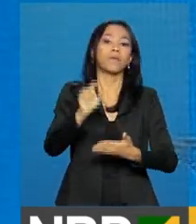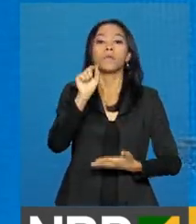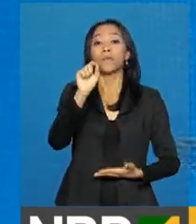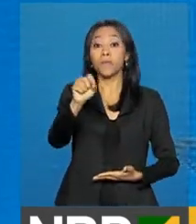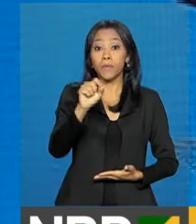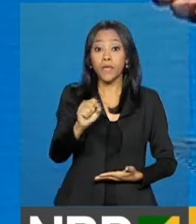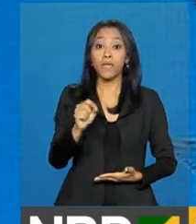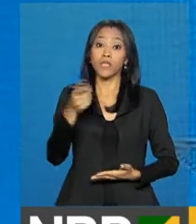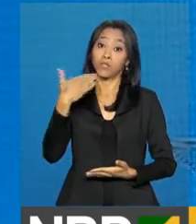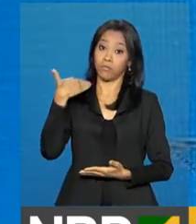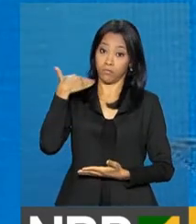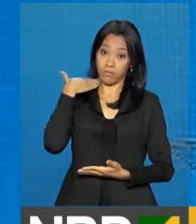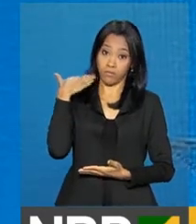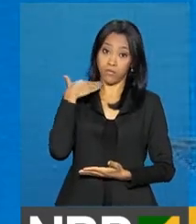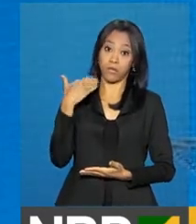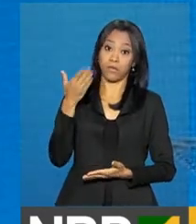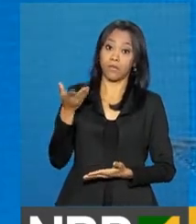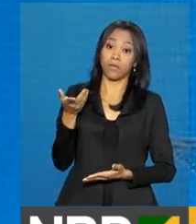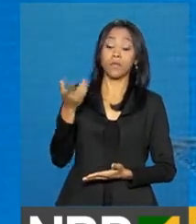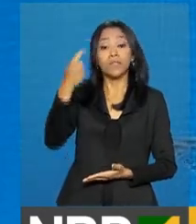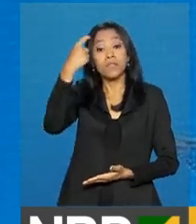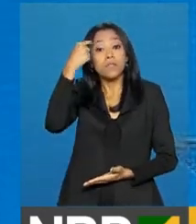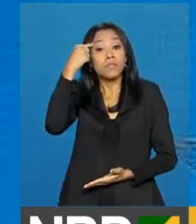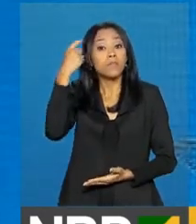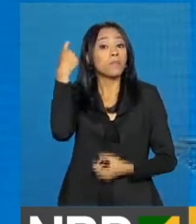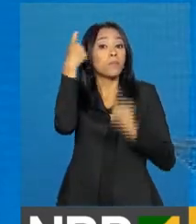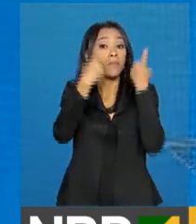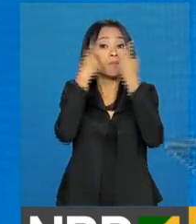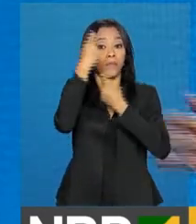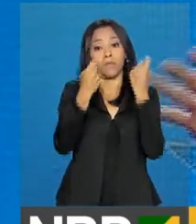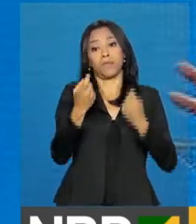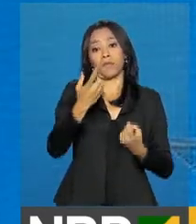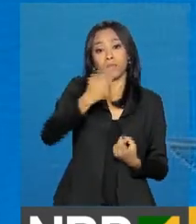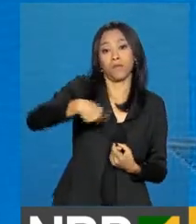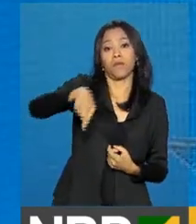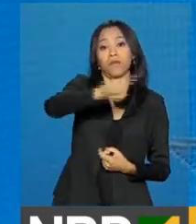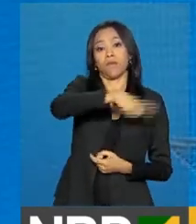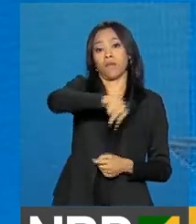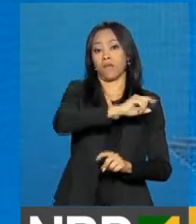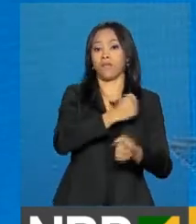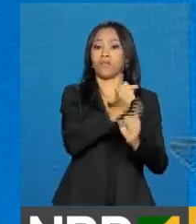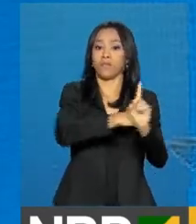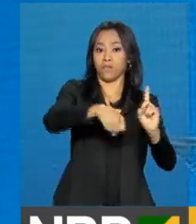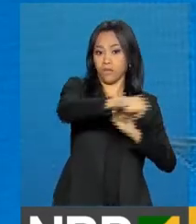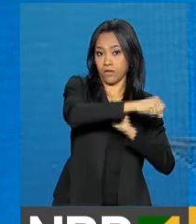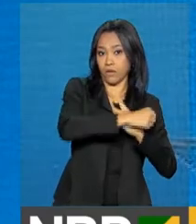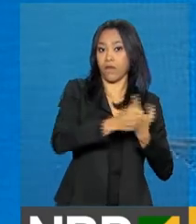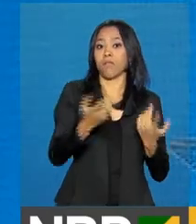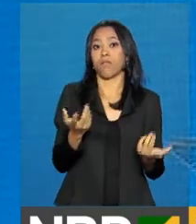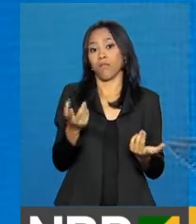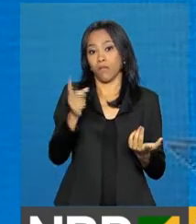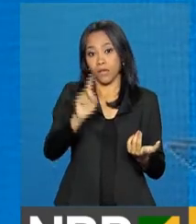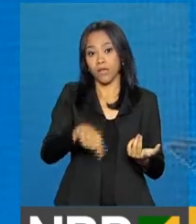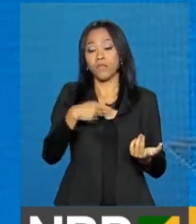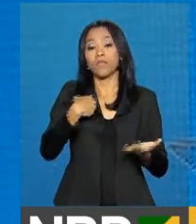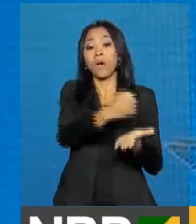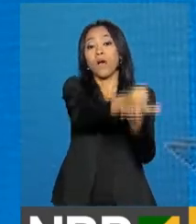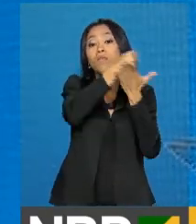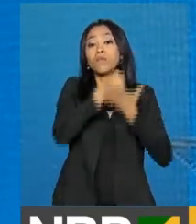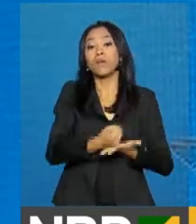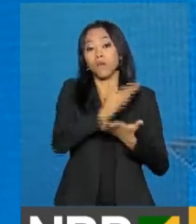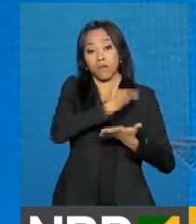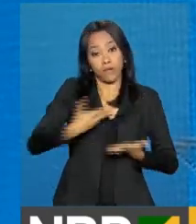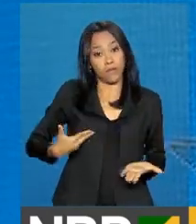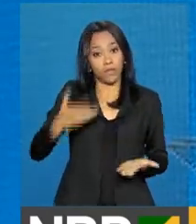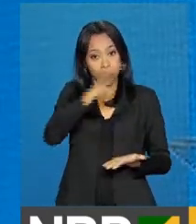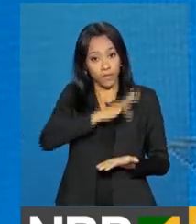órgão voltado para o social, como se fosse uma longa manos do governo federal, no sentido de